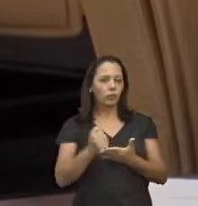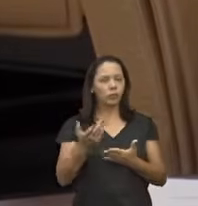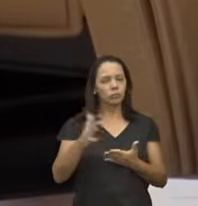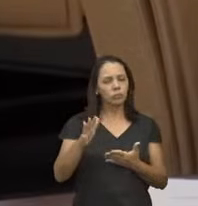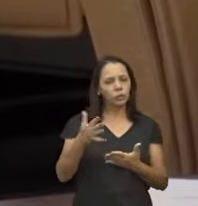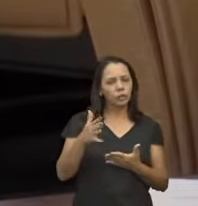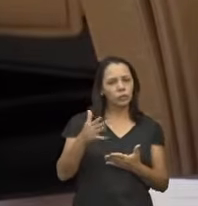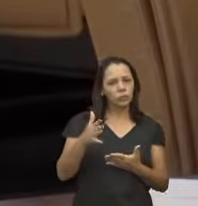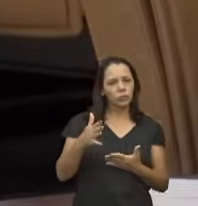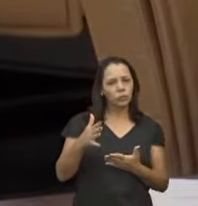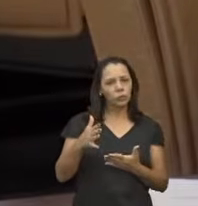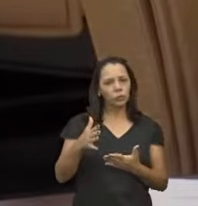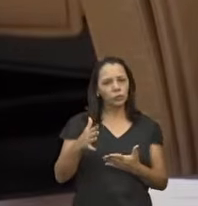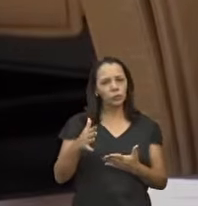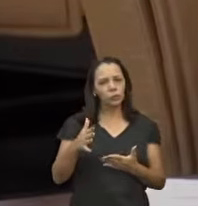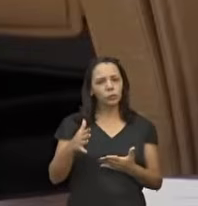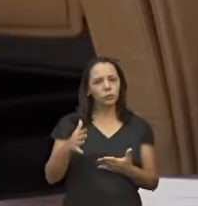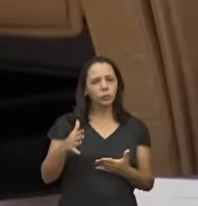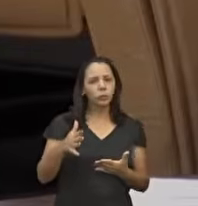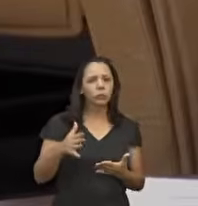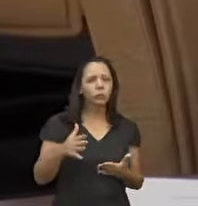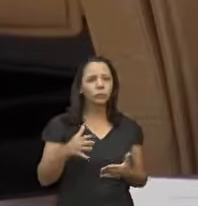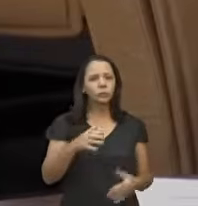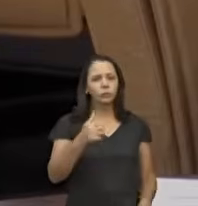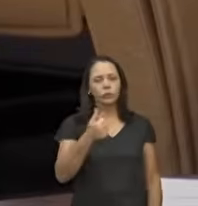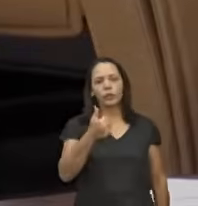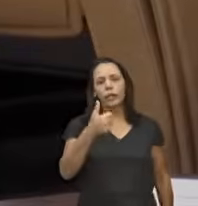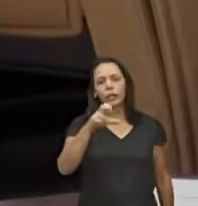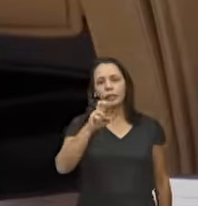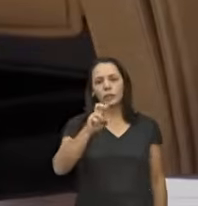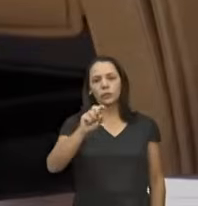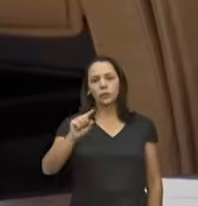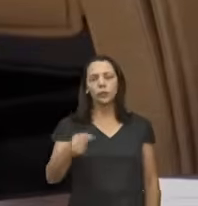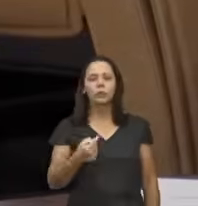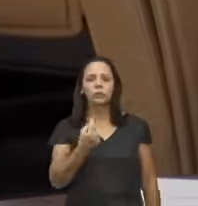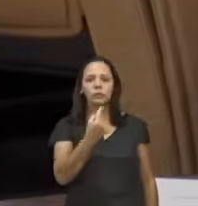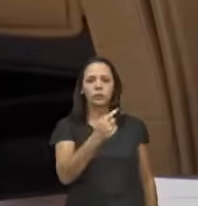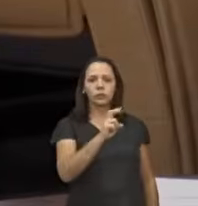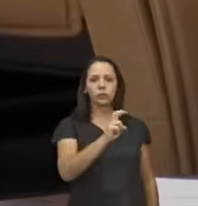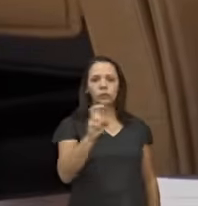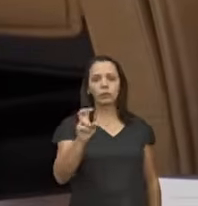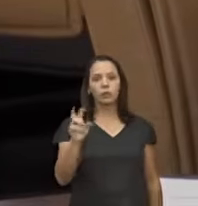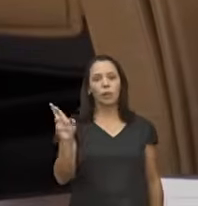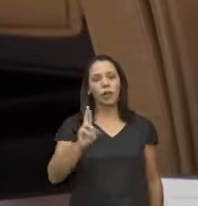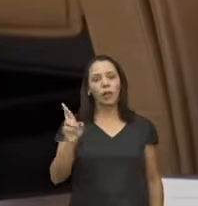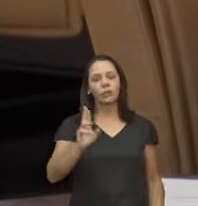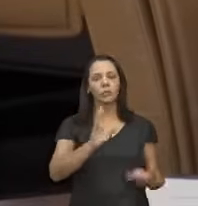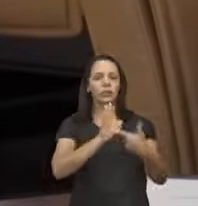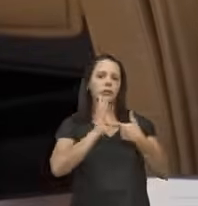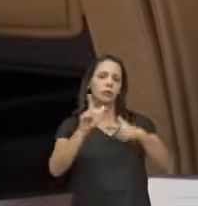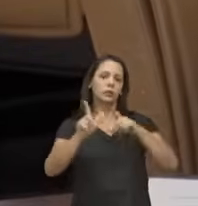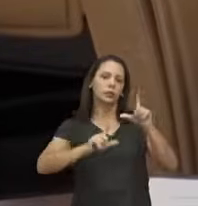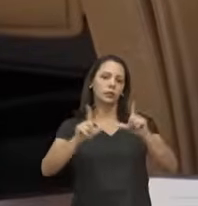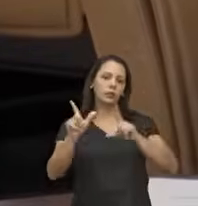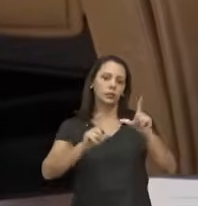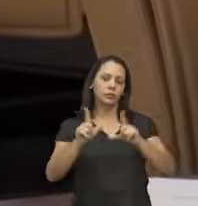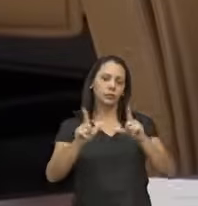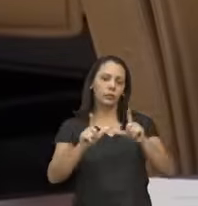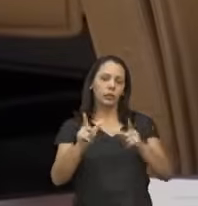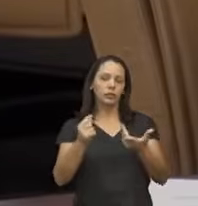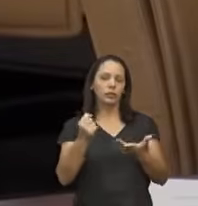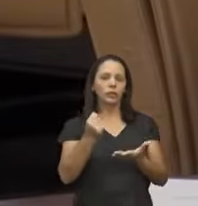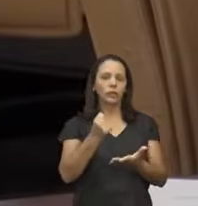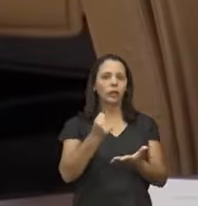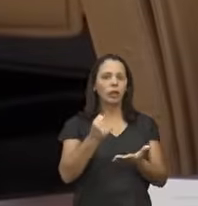mas acho que segue sendo válida, cerca de R$ 15.155 para a gente fazer a transmissão, que seria o custo da contratada,